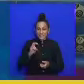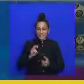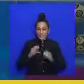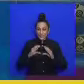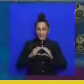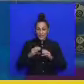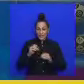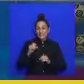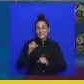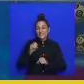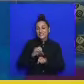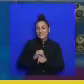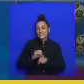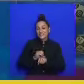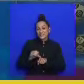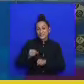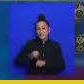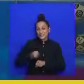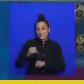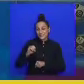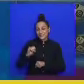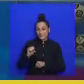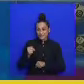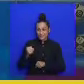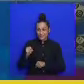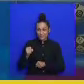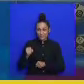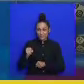Quinta bola cinza número 08.